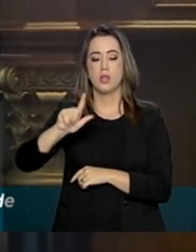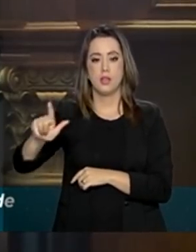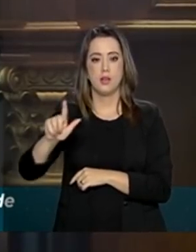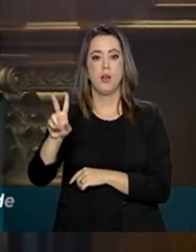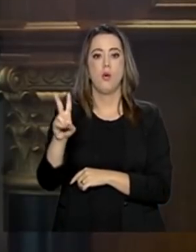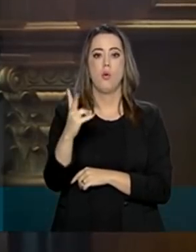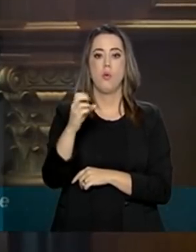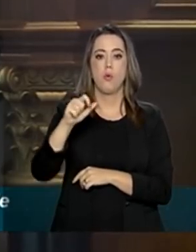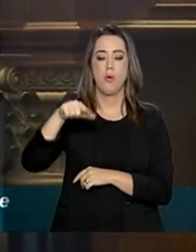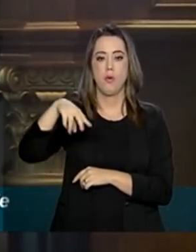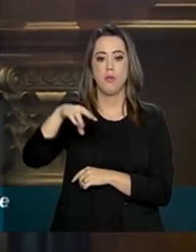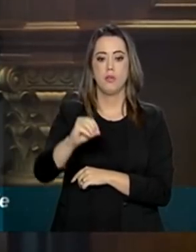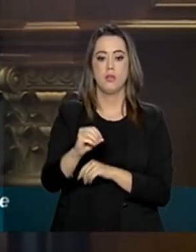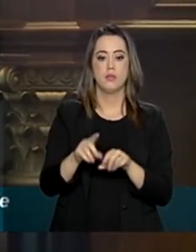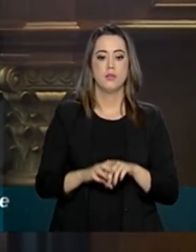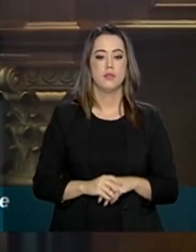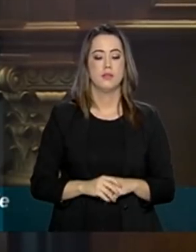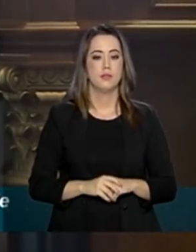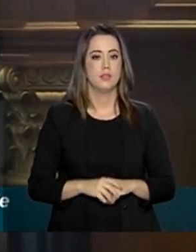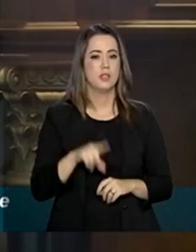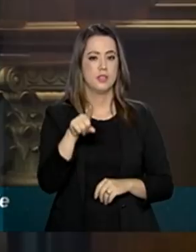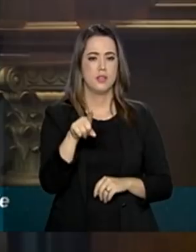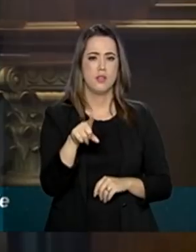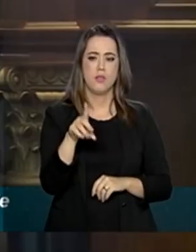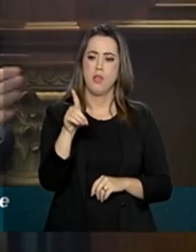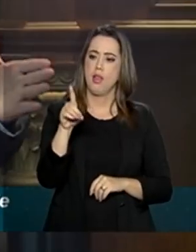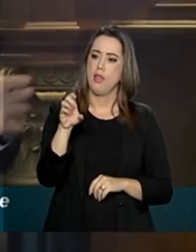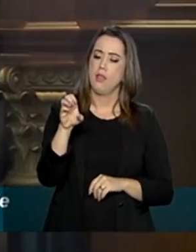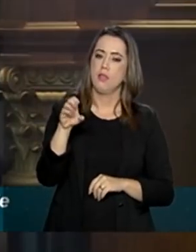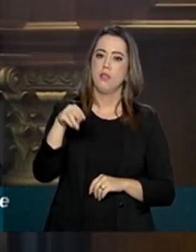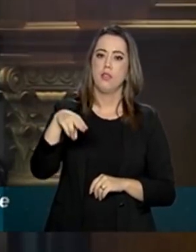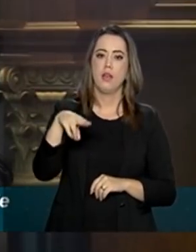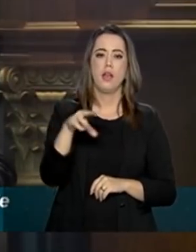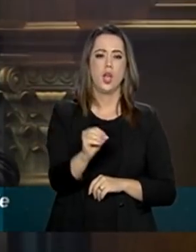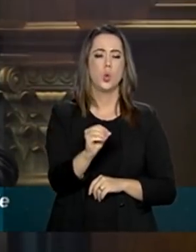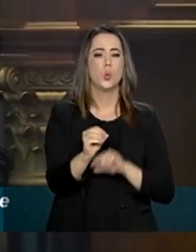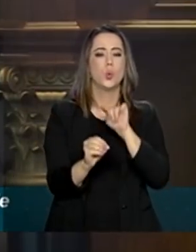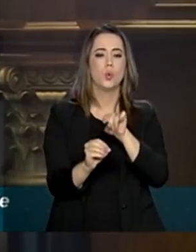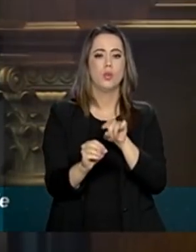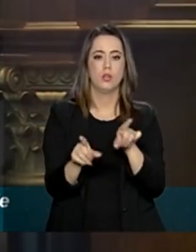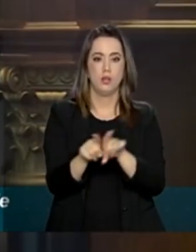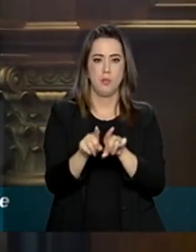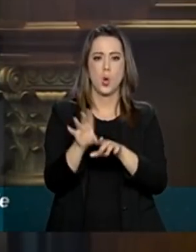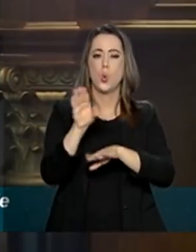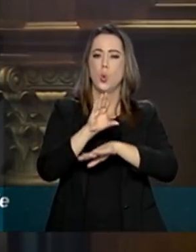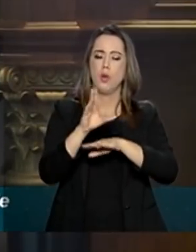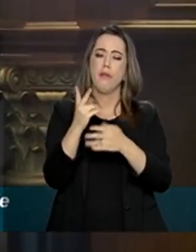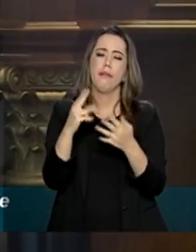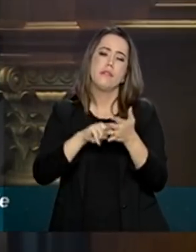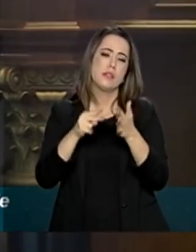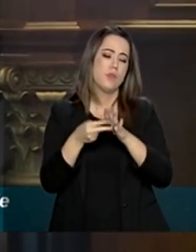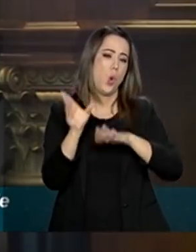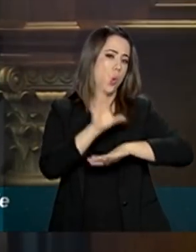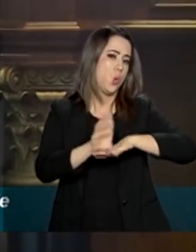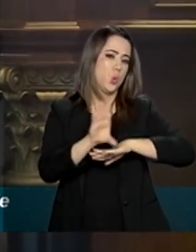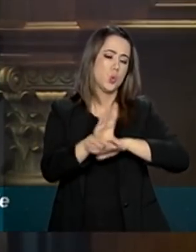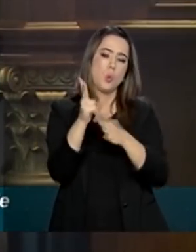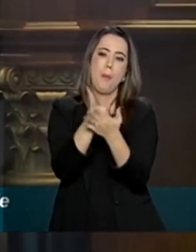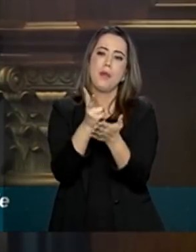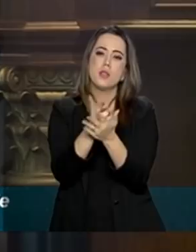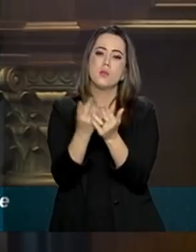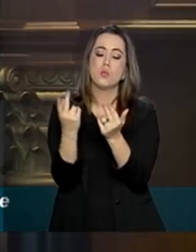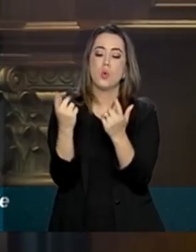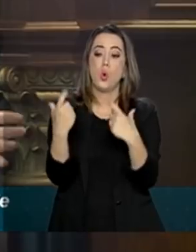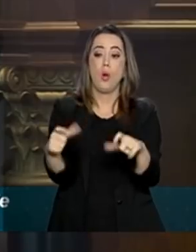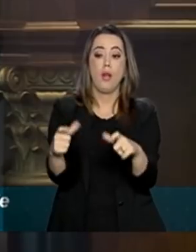decano, de nome de Metamo, por coincidência ele também cursou a Academia Militar das Agulhas Negras